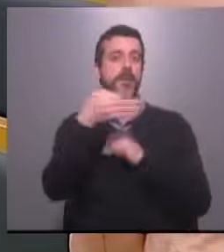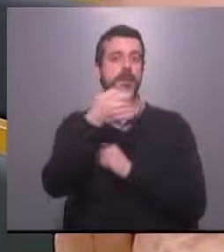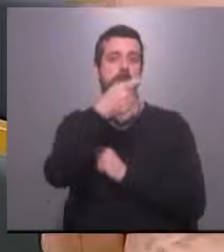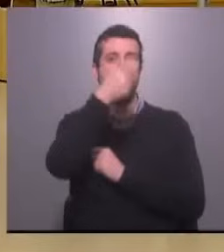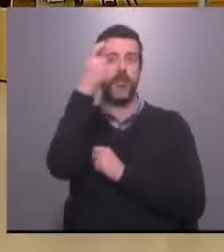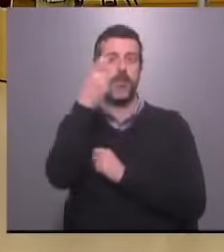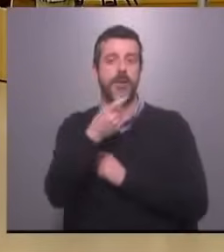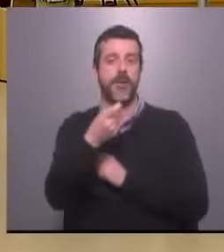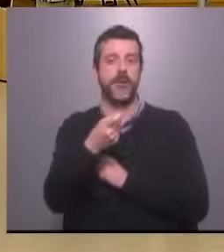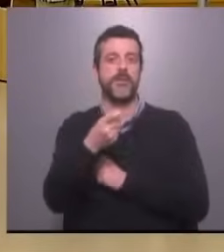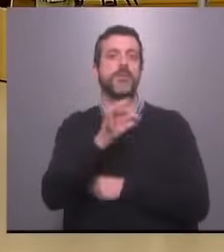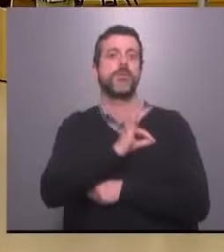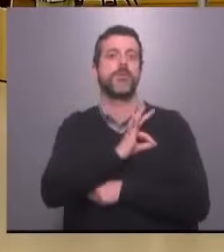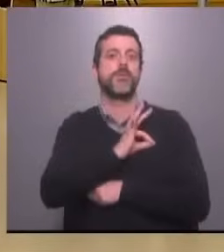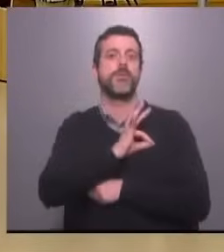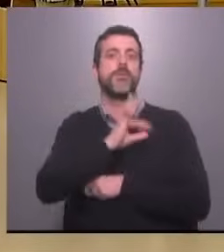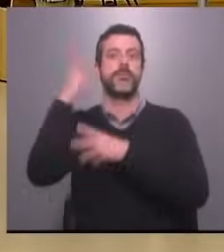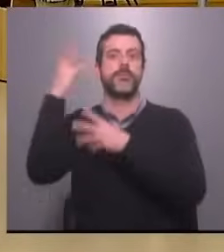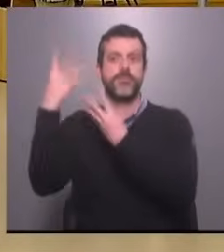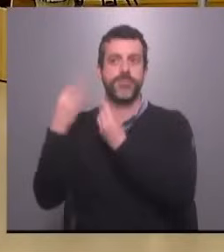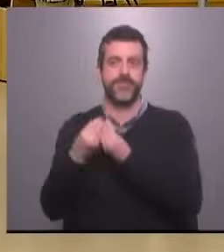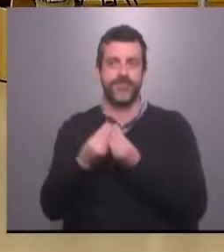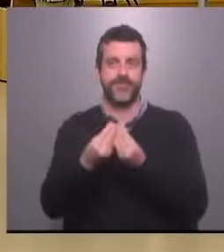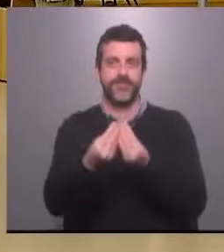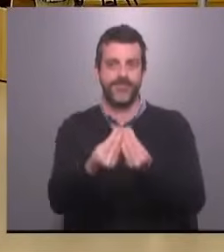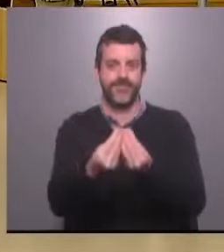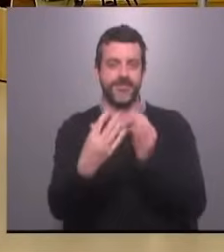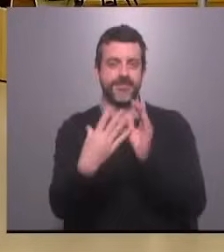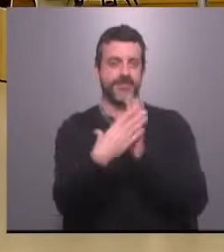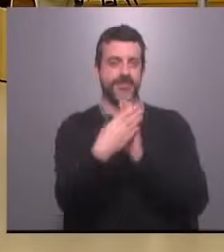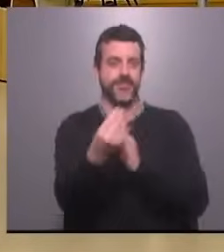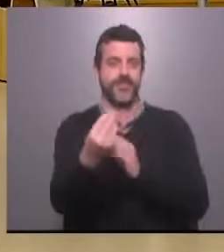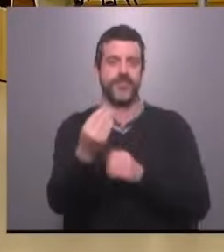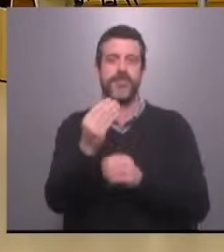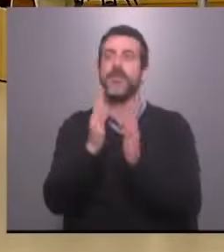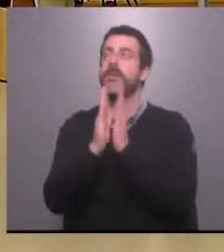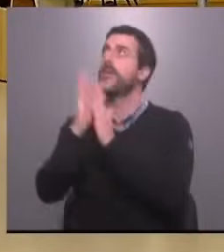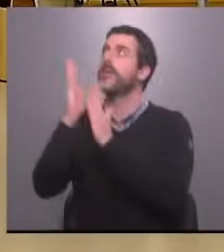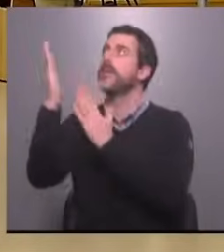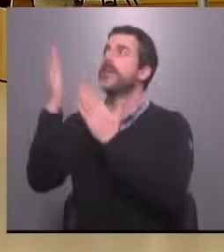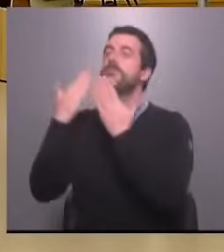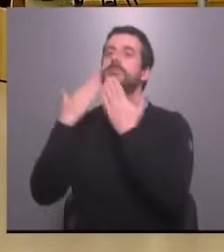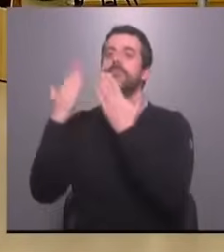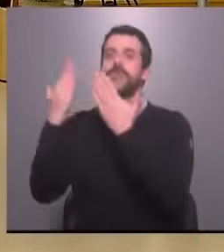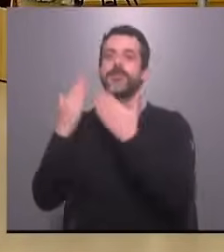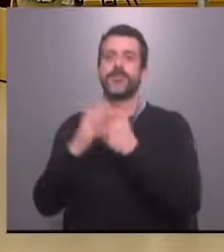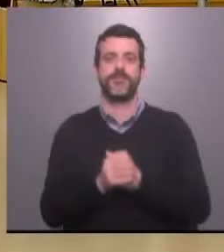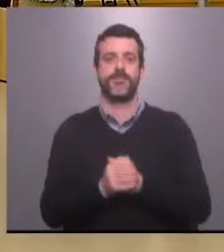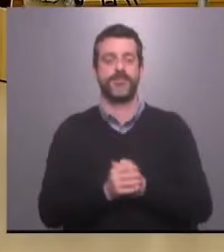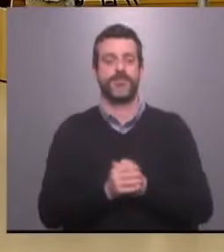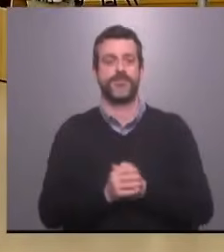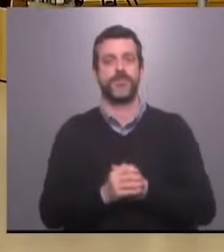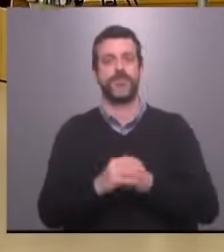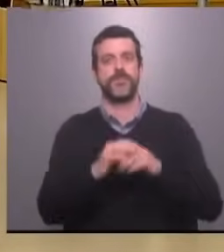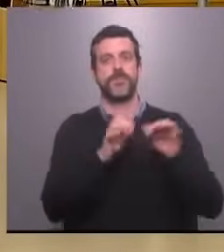e Espírito Santo. E em paz, o Senhor vos acompanhe.